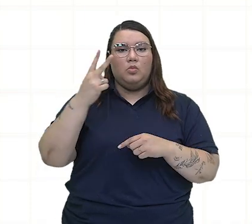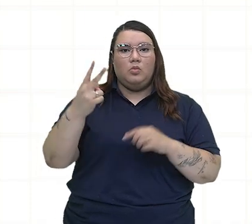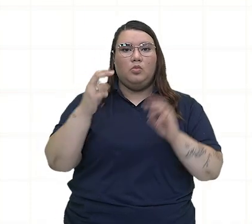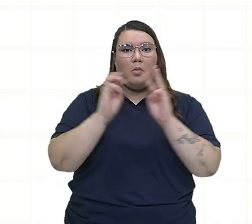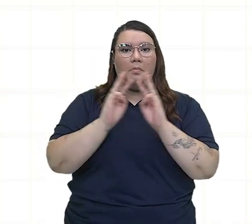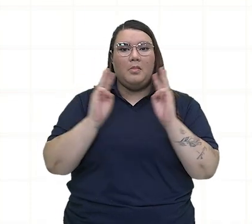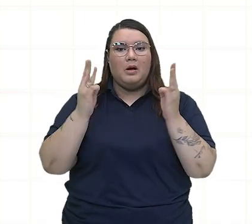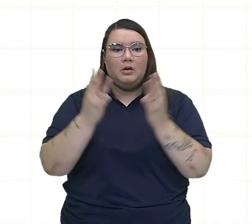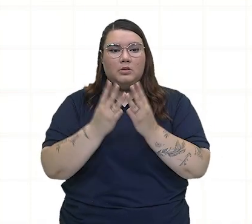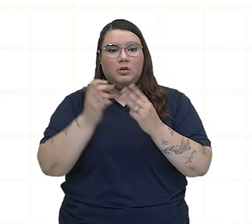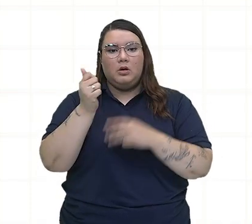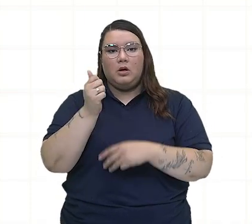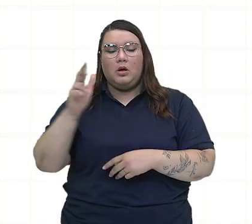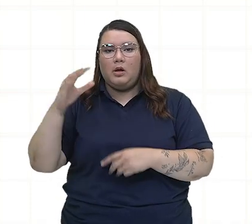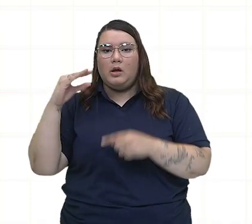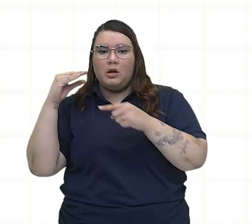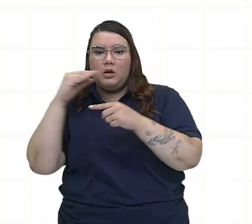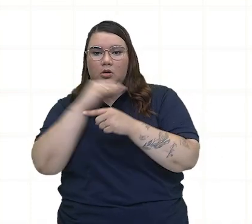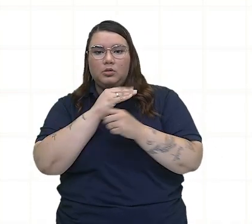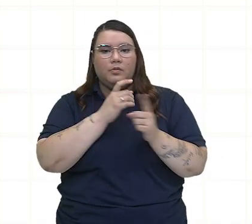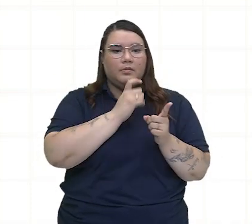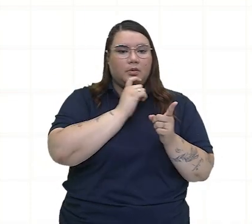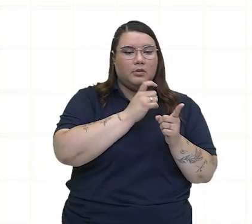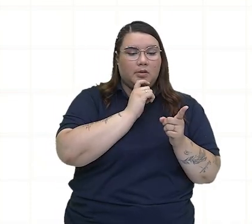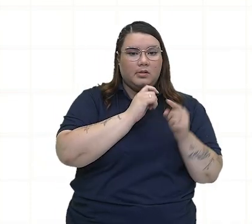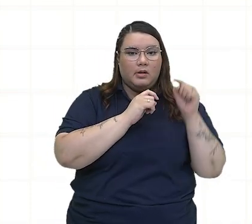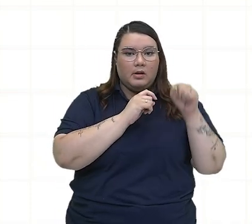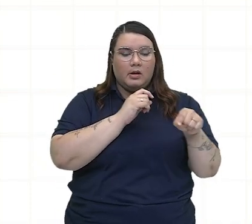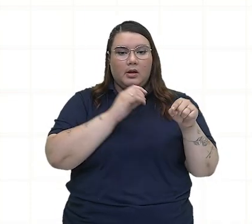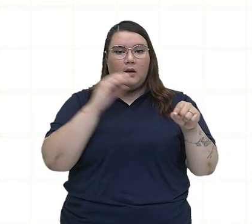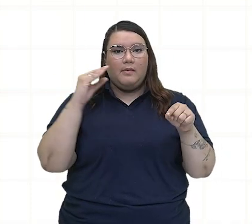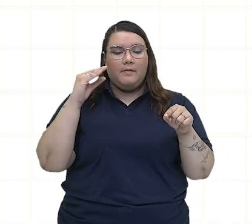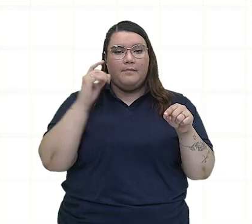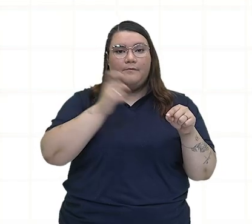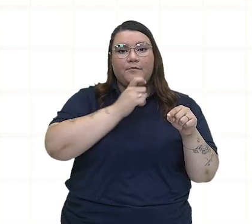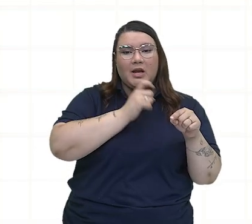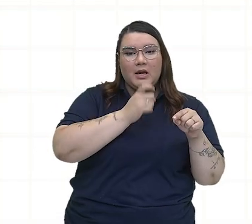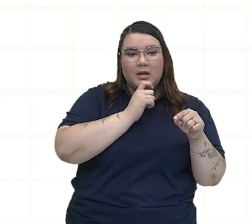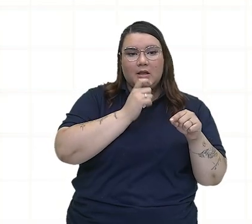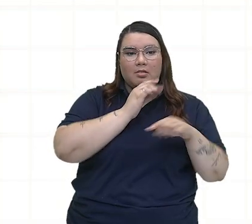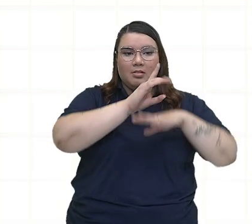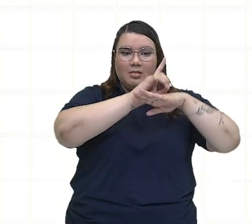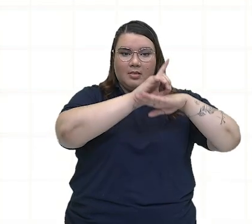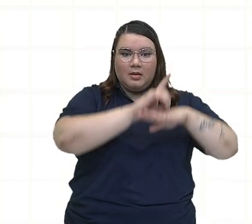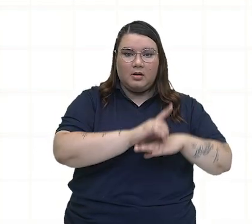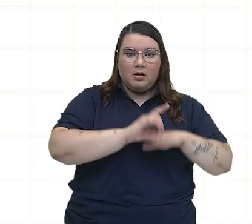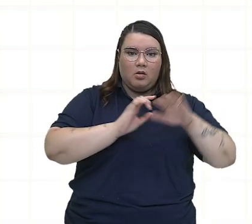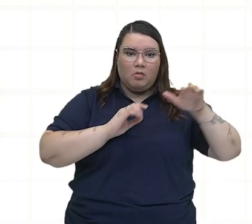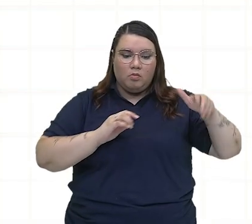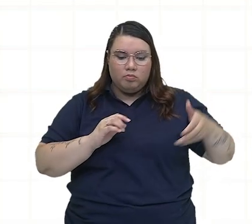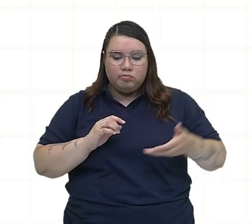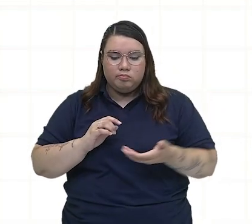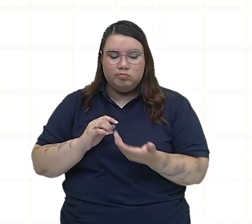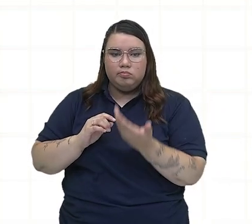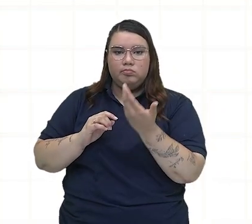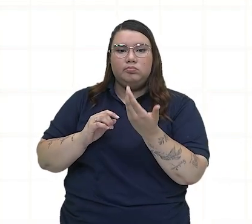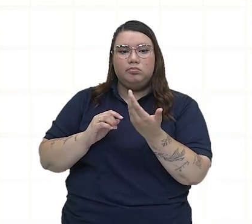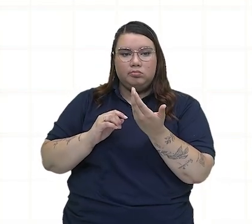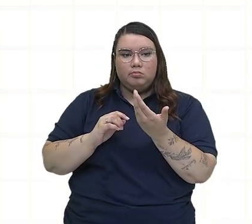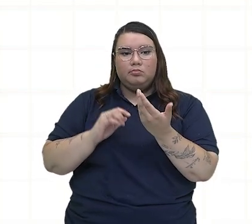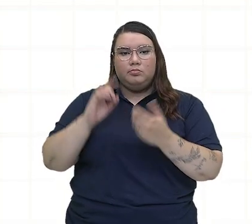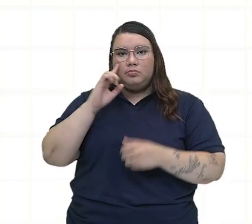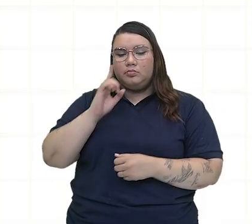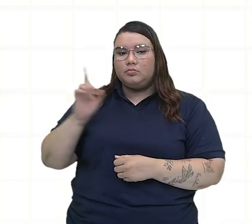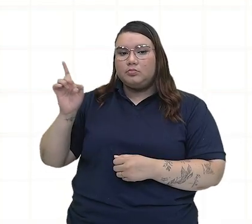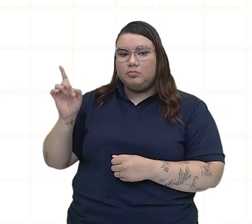duas massas de ar, sendo uma quente e a outra fria. A massa fria, que é mais densa, que está mais forte, ela